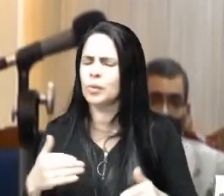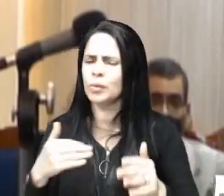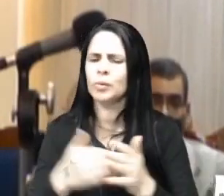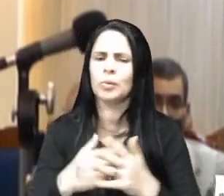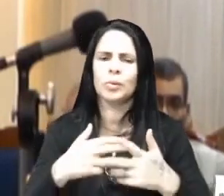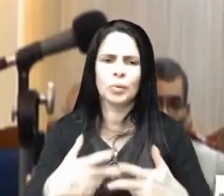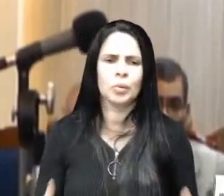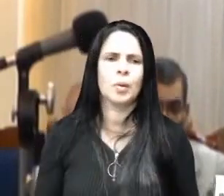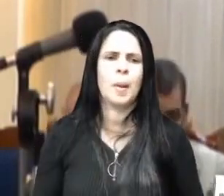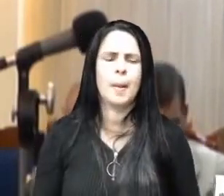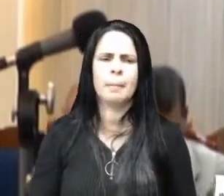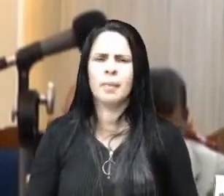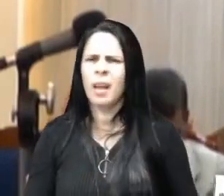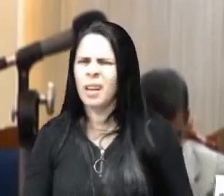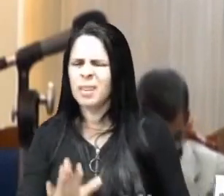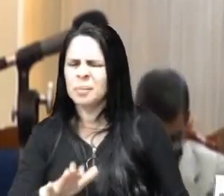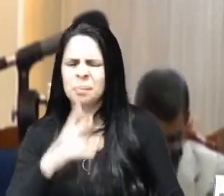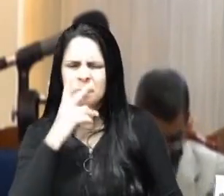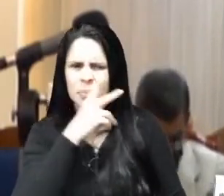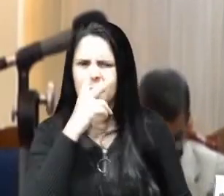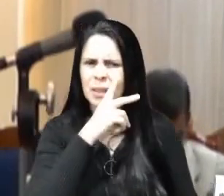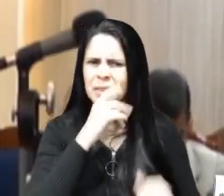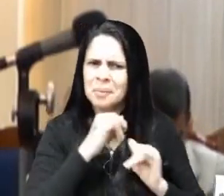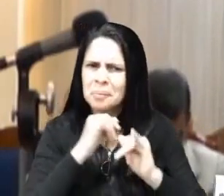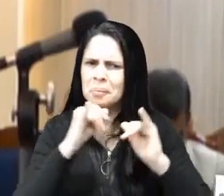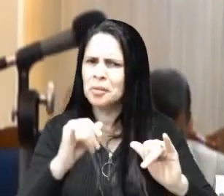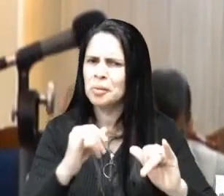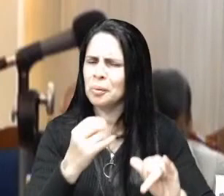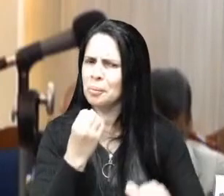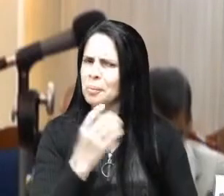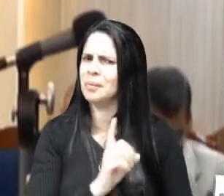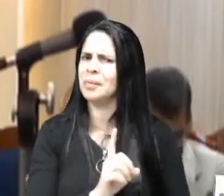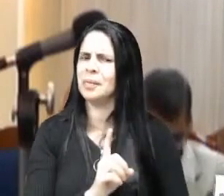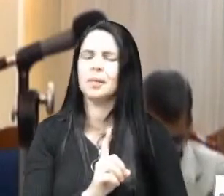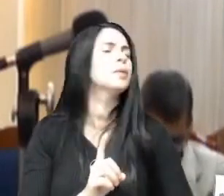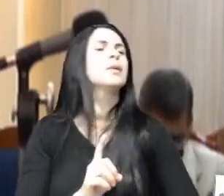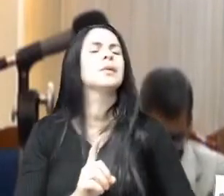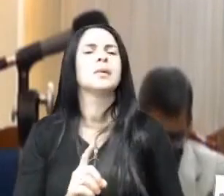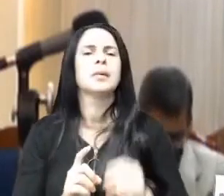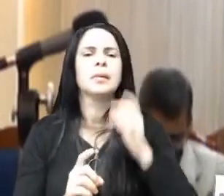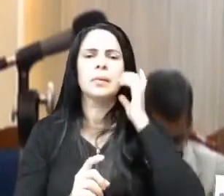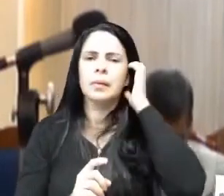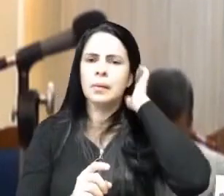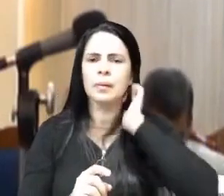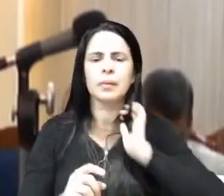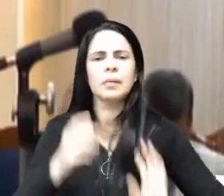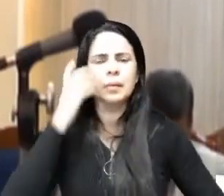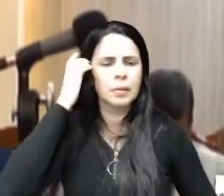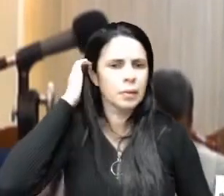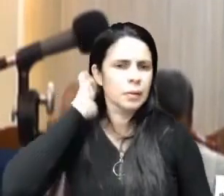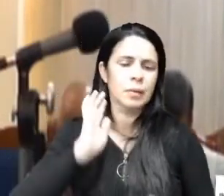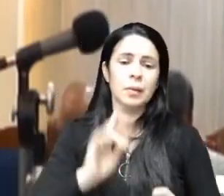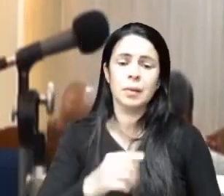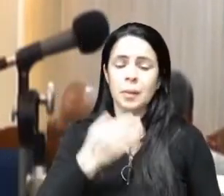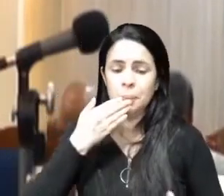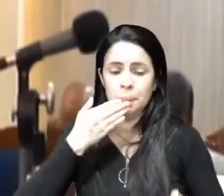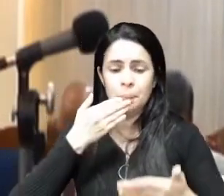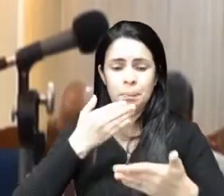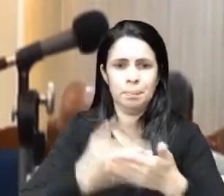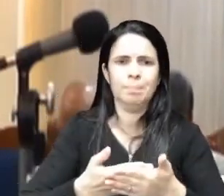Parece que a notícia não foi muito agradável, né? Está próximo o fim de todas as